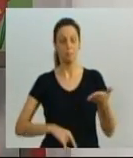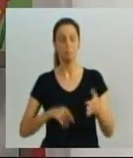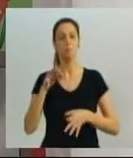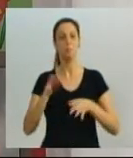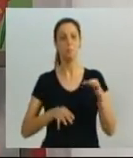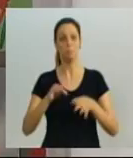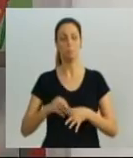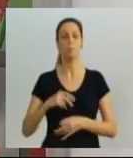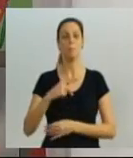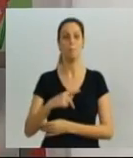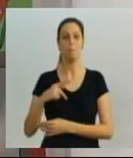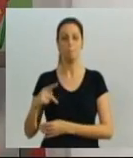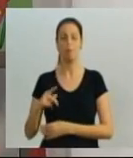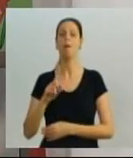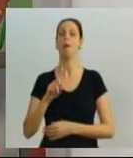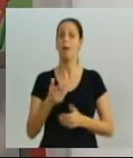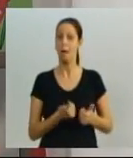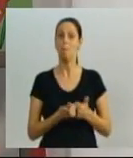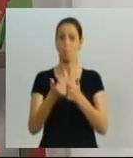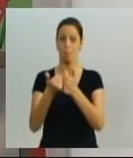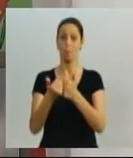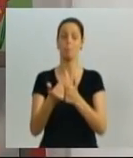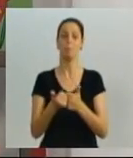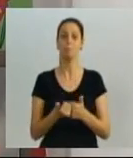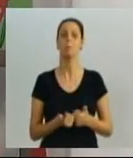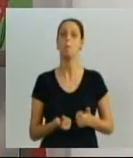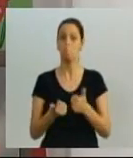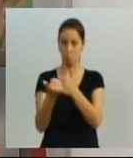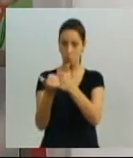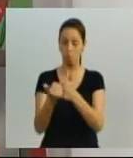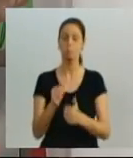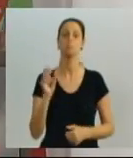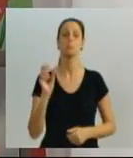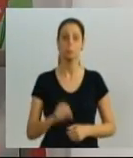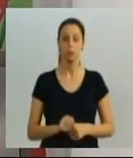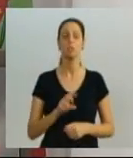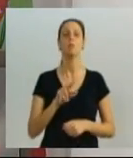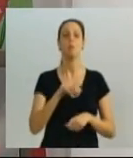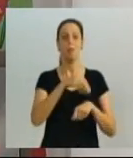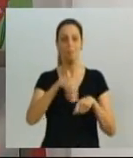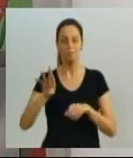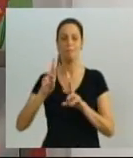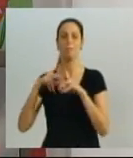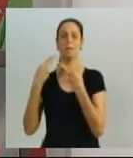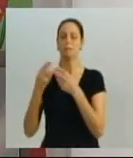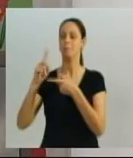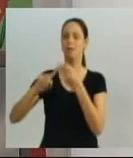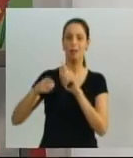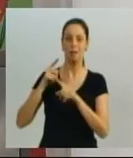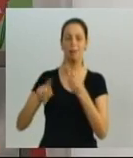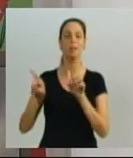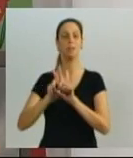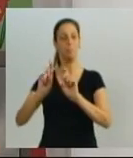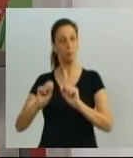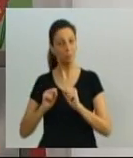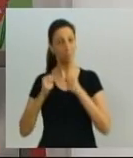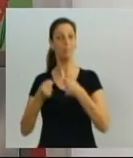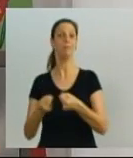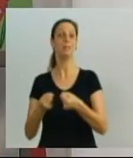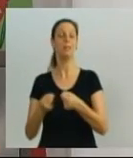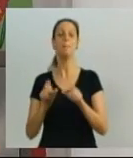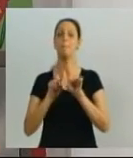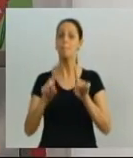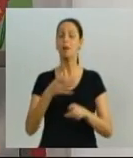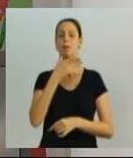o PP está de apoio, vamos apoiar, eu levarei para a reunião, com o maior prazer vou defender, mas acho